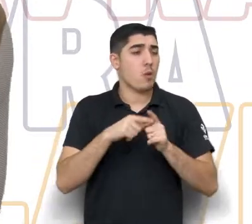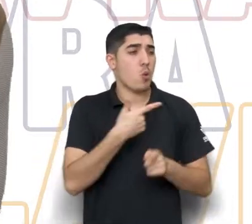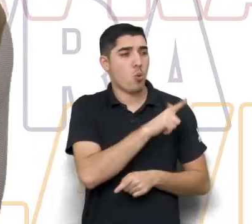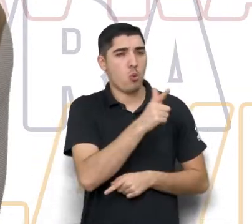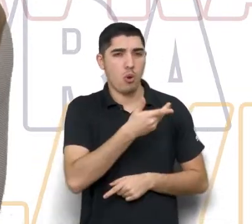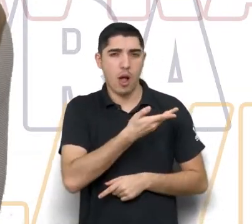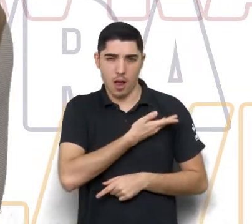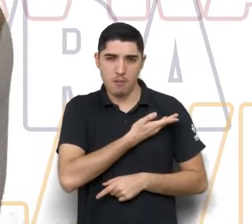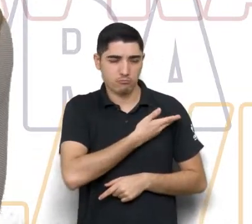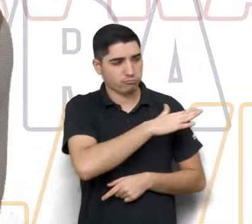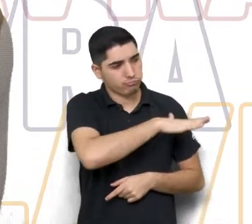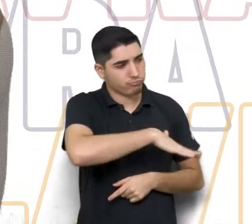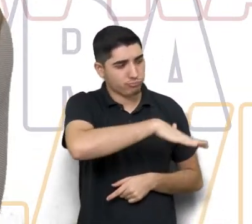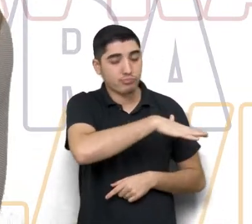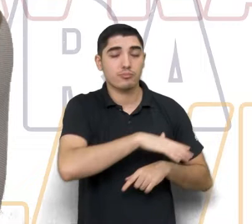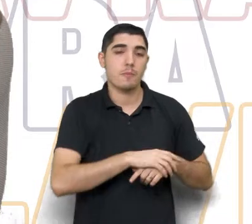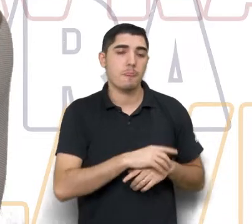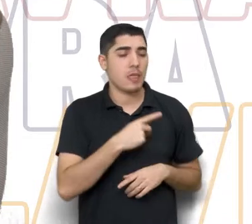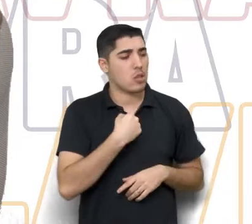alguns colegas resolvemos